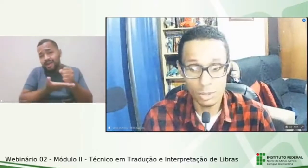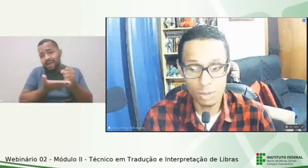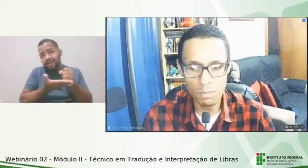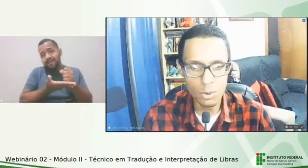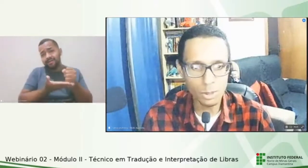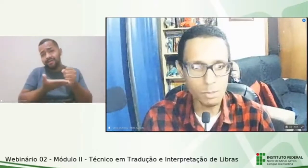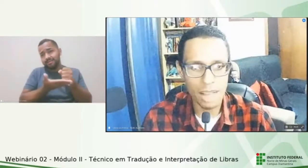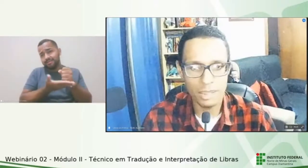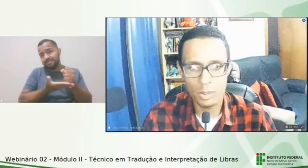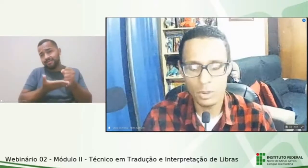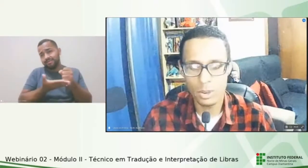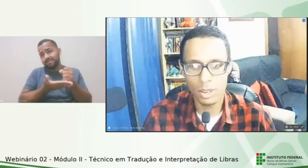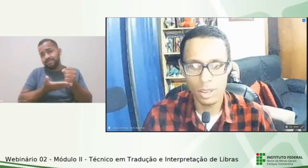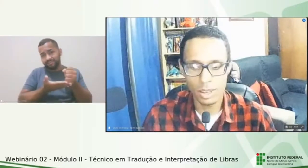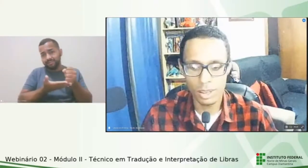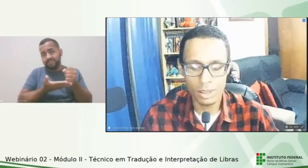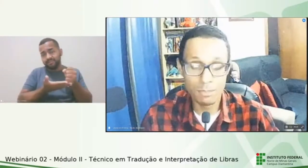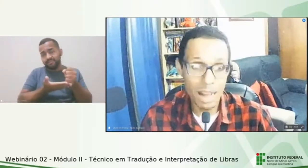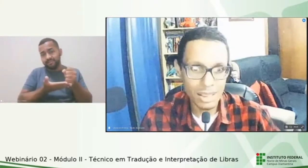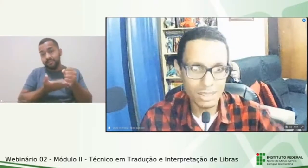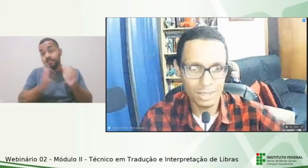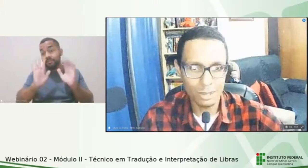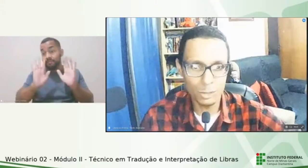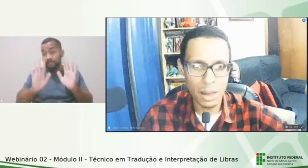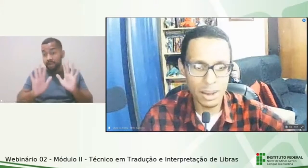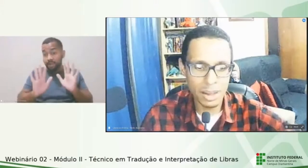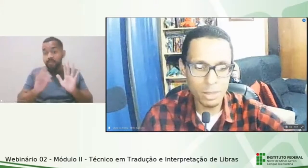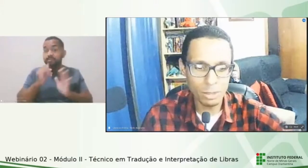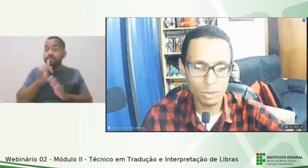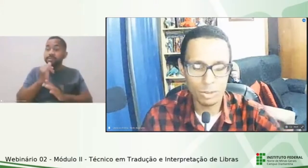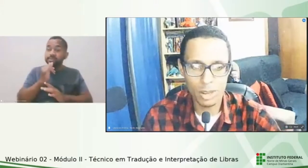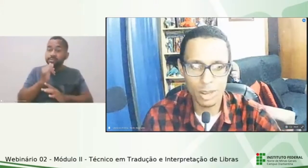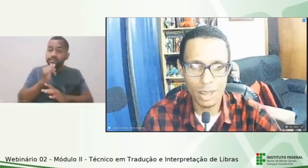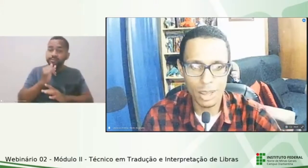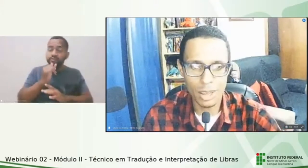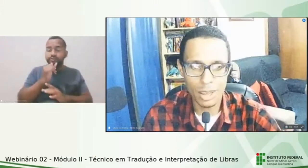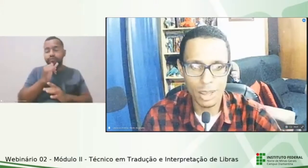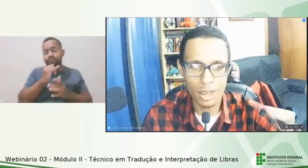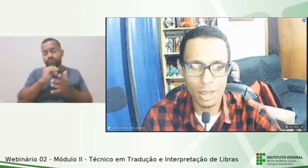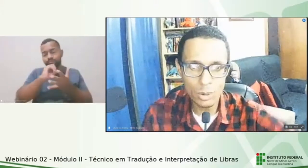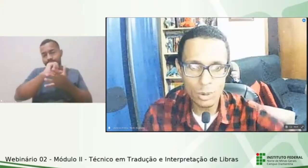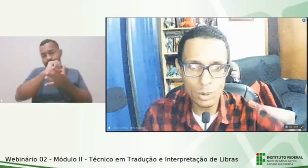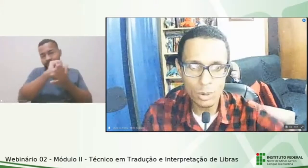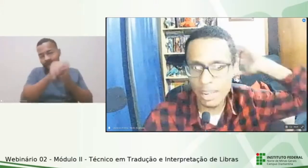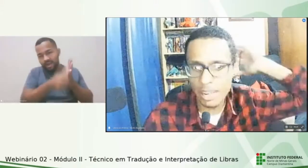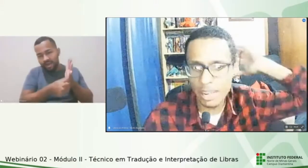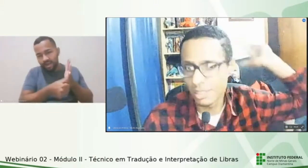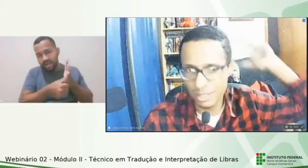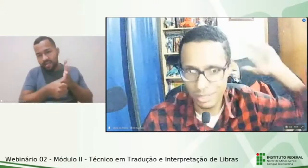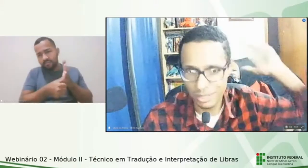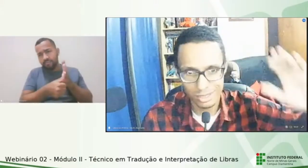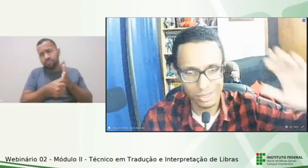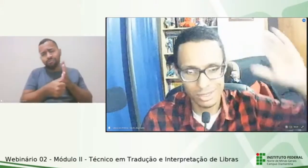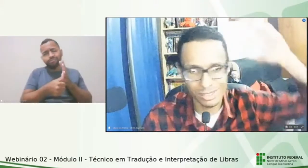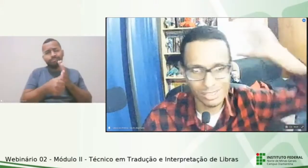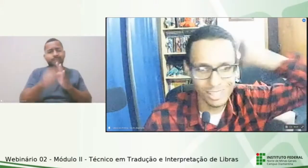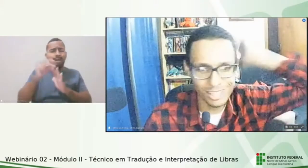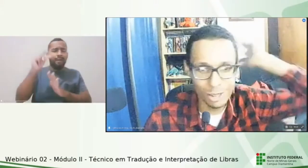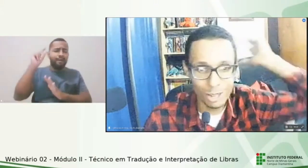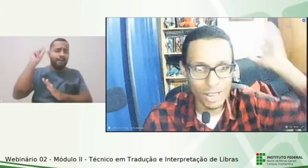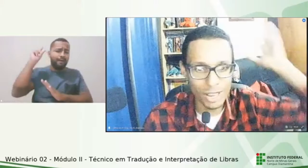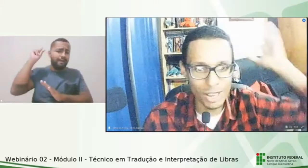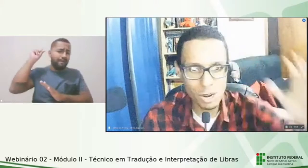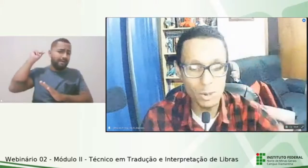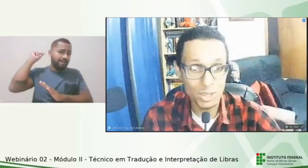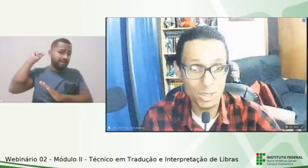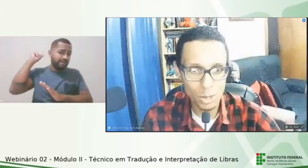Isso é muito básico. Mas os parâmetros, eles já estão longe na minha carreira. Já estão